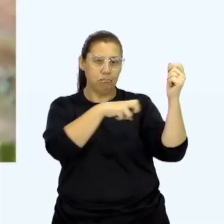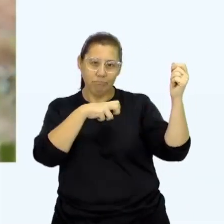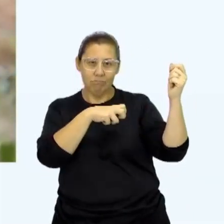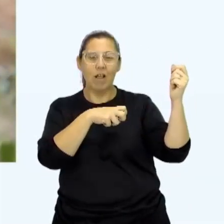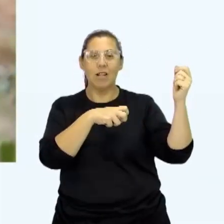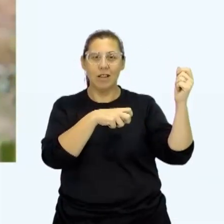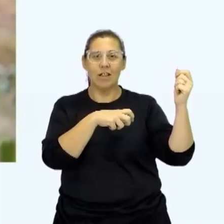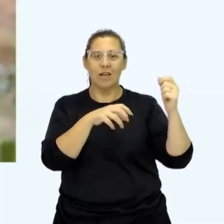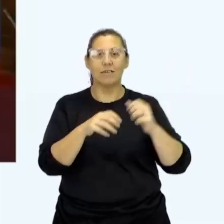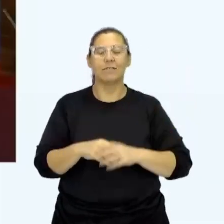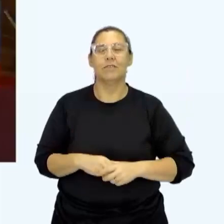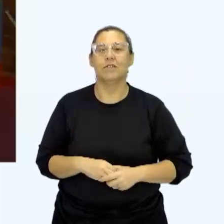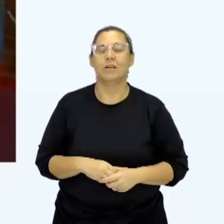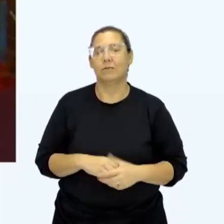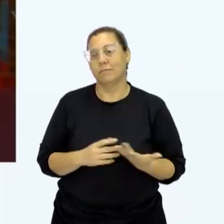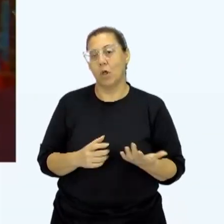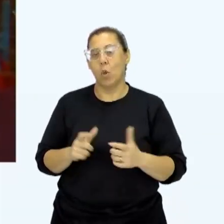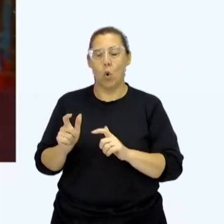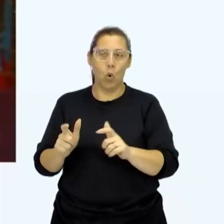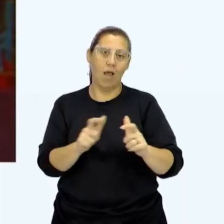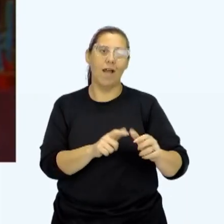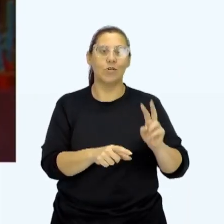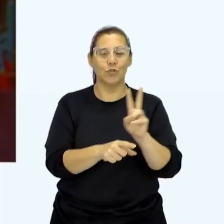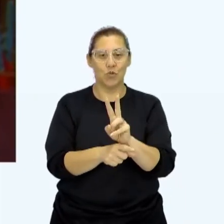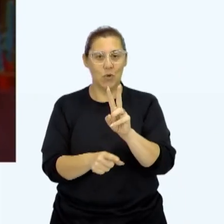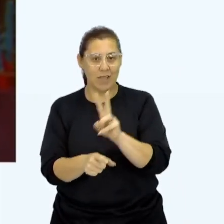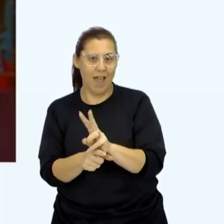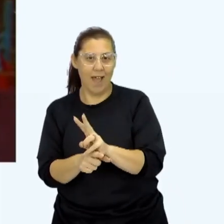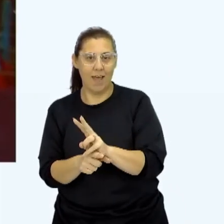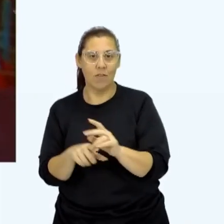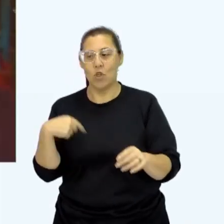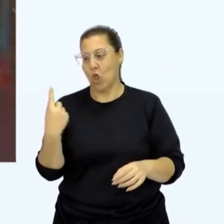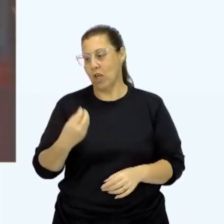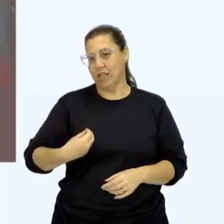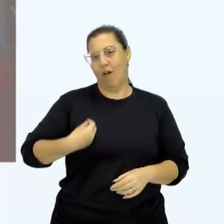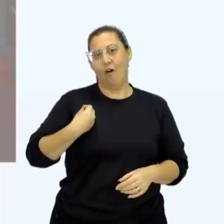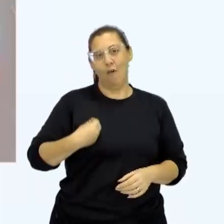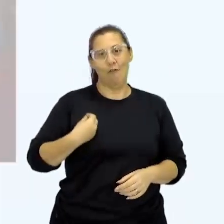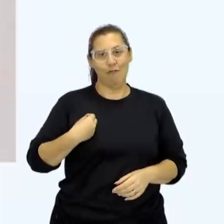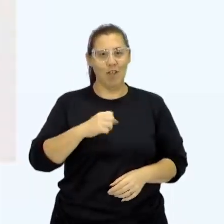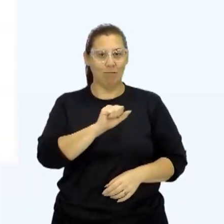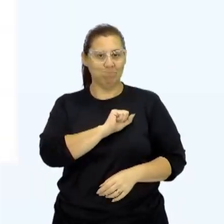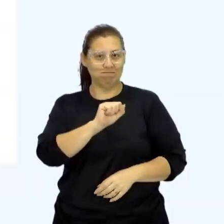da floresta. Unidades de conservação, onde a nossa vida pulsa.